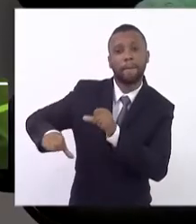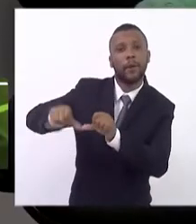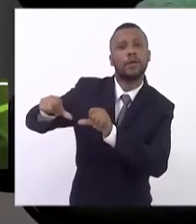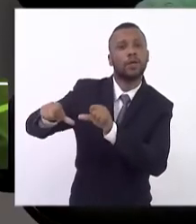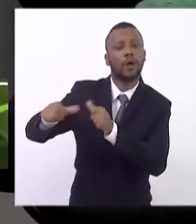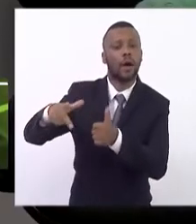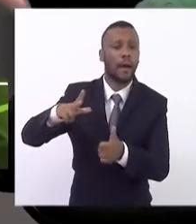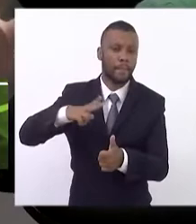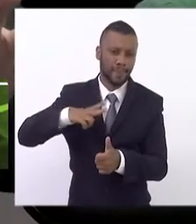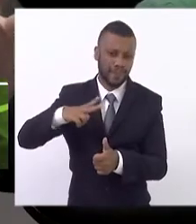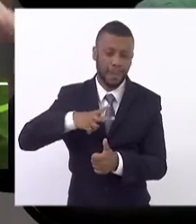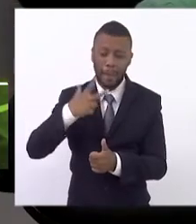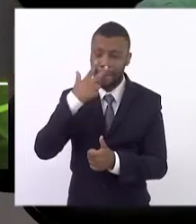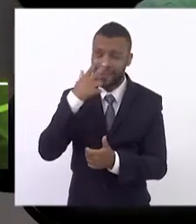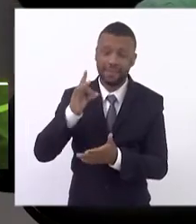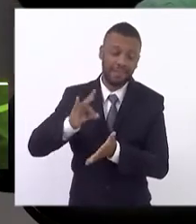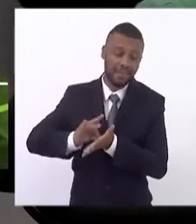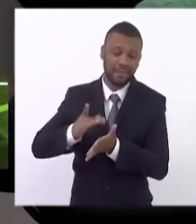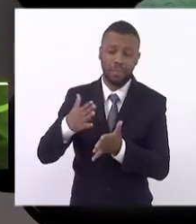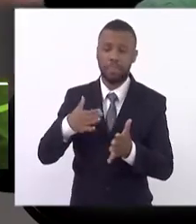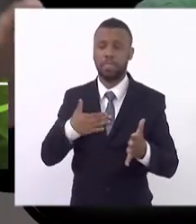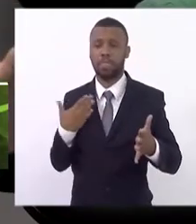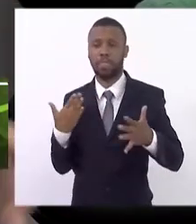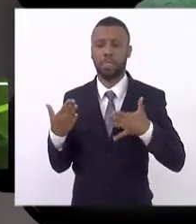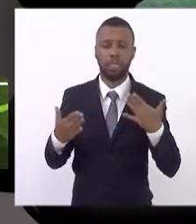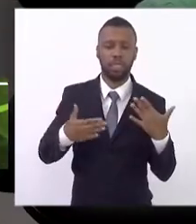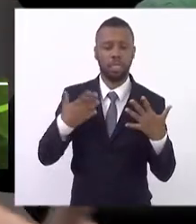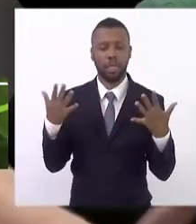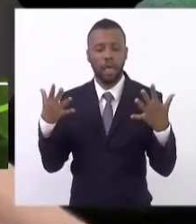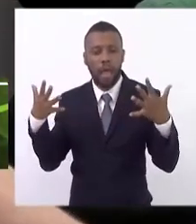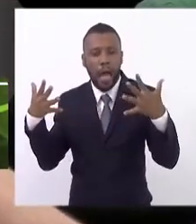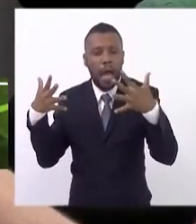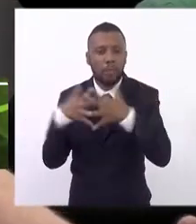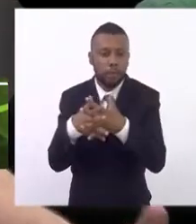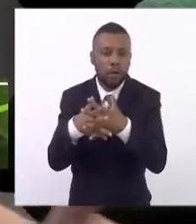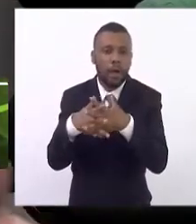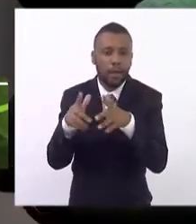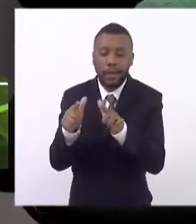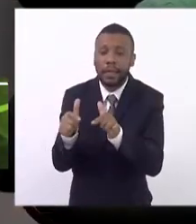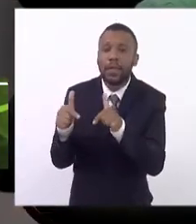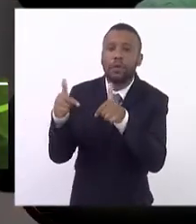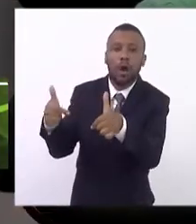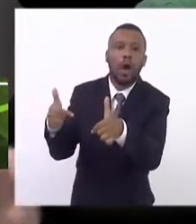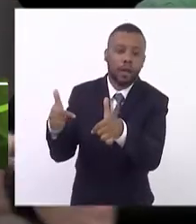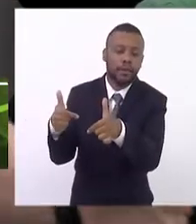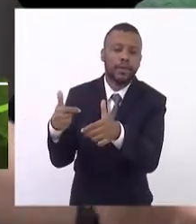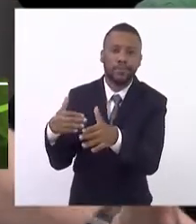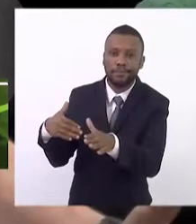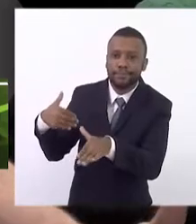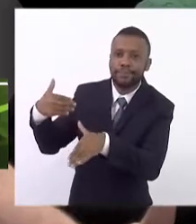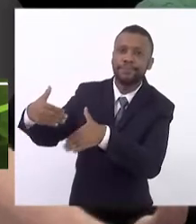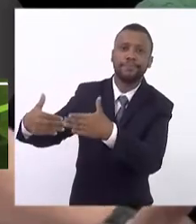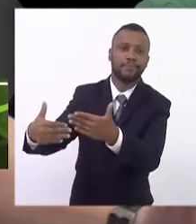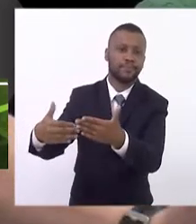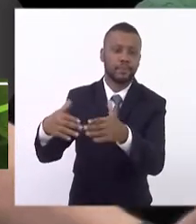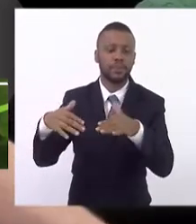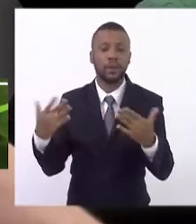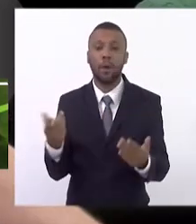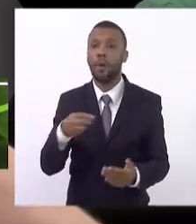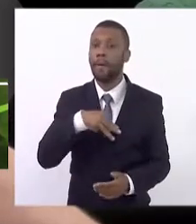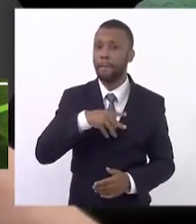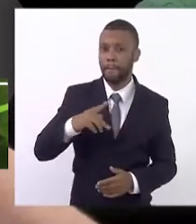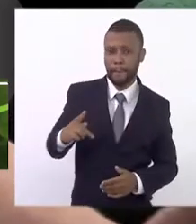meio nebuloso essas ações que estavam em curso. O Ministério Público entrou